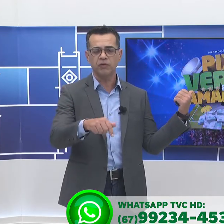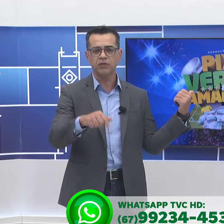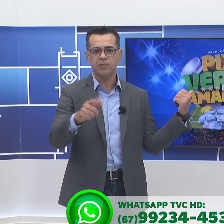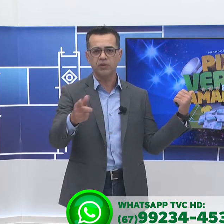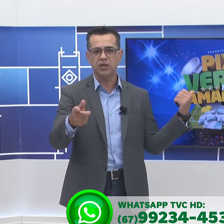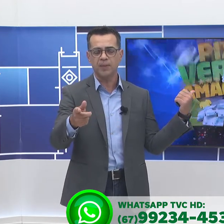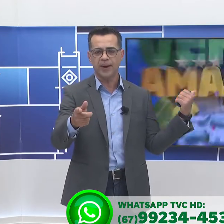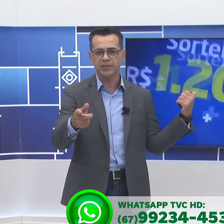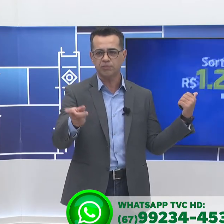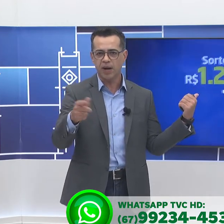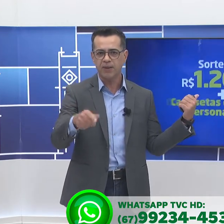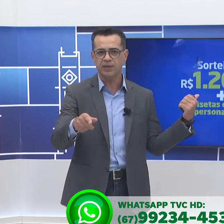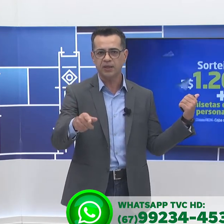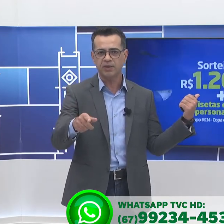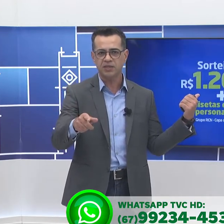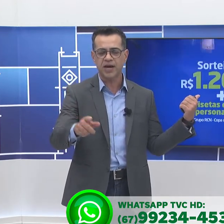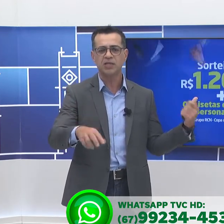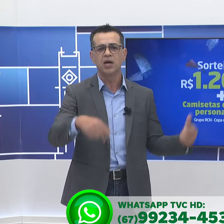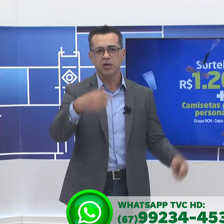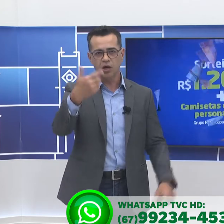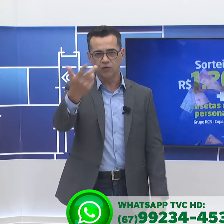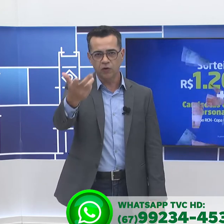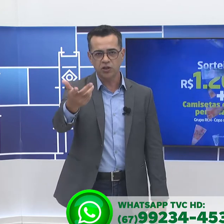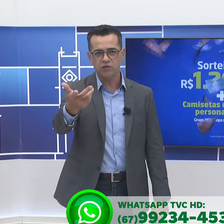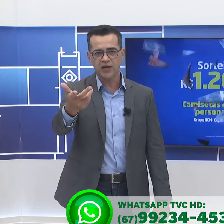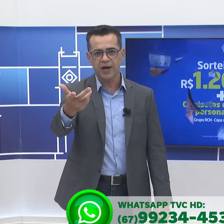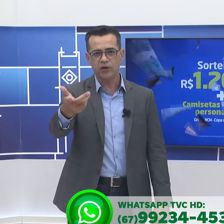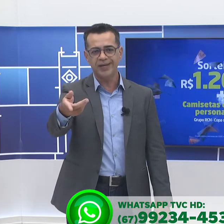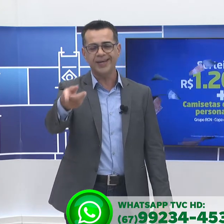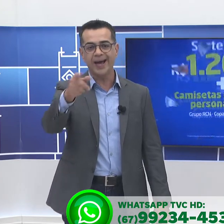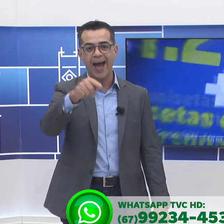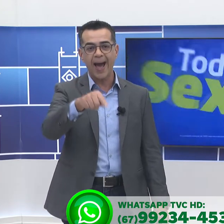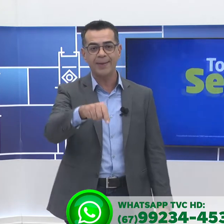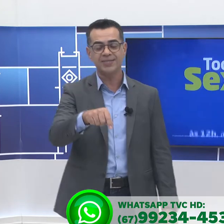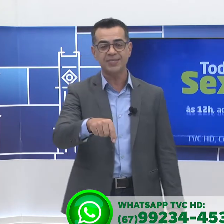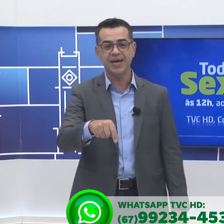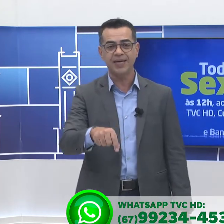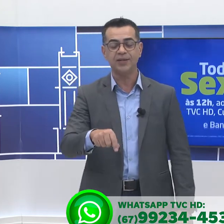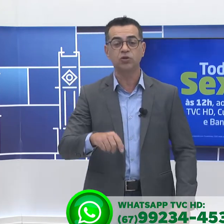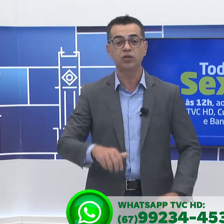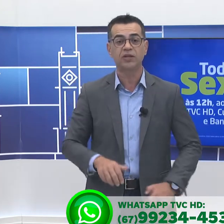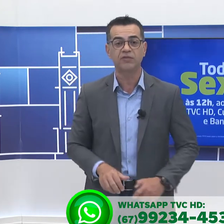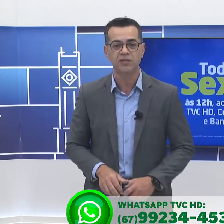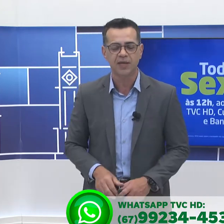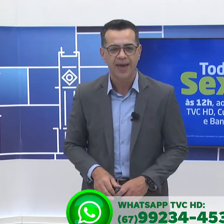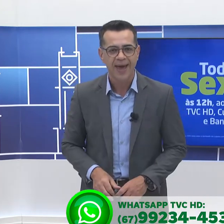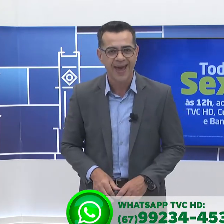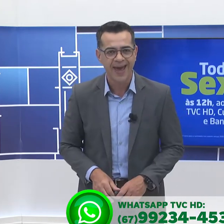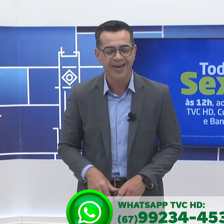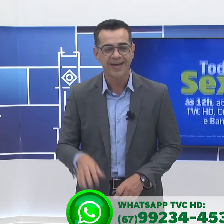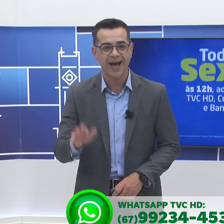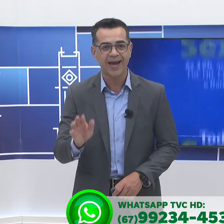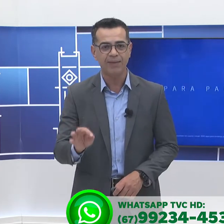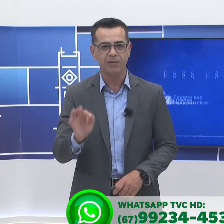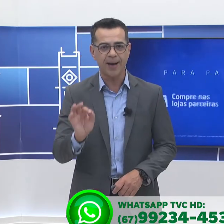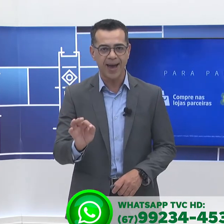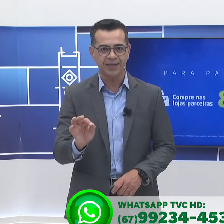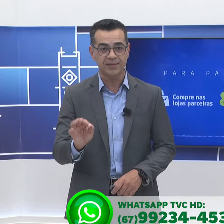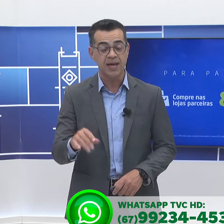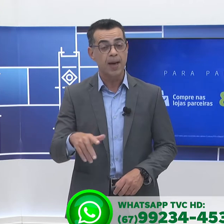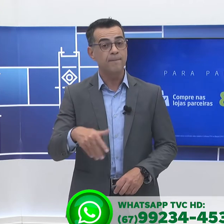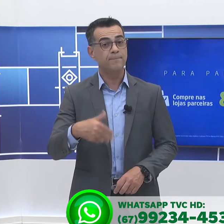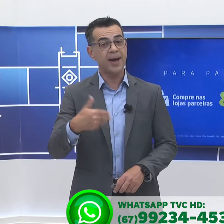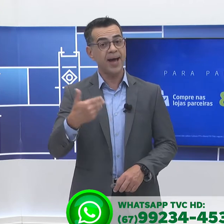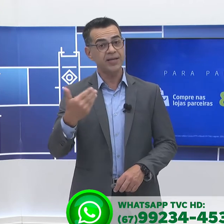programa que você poderia participar mandando a mensagem que eu vou te enviar o link, a senha do TVC RKM